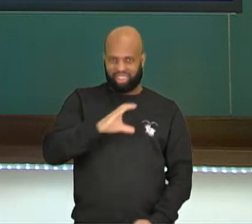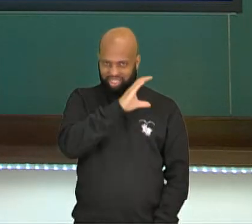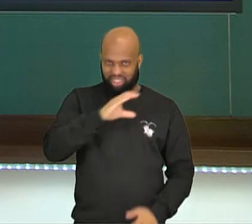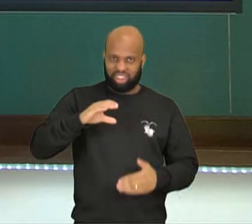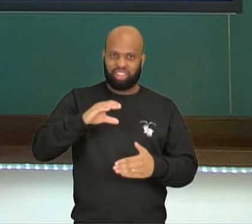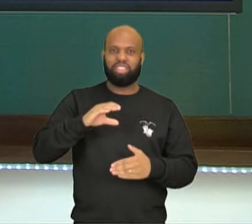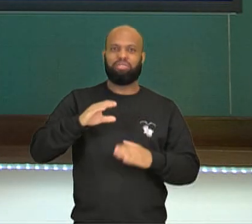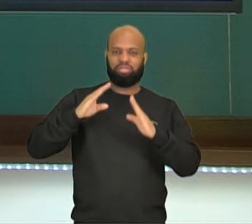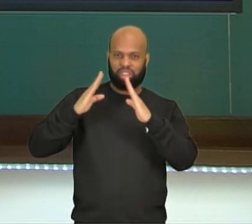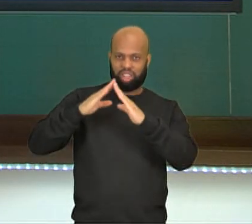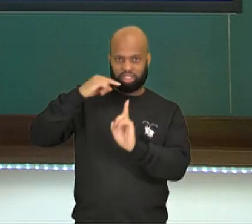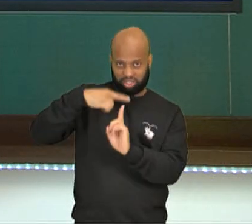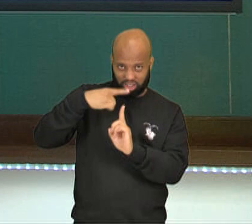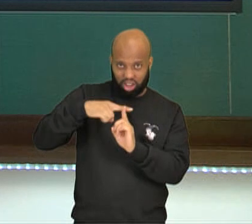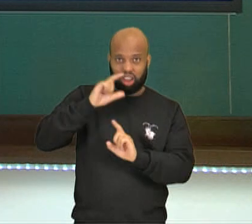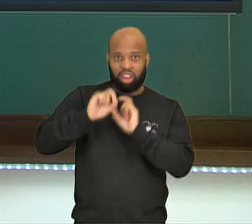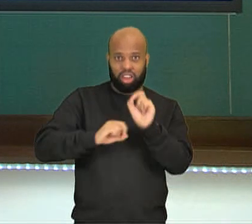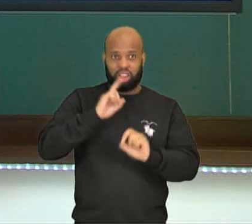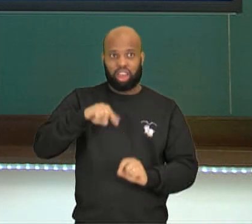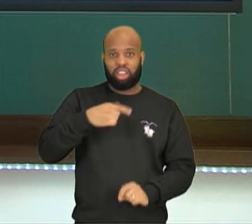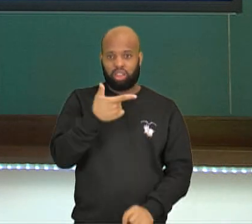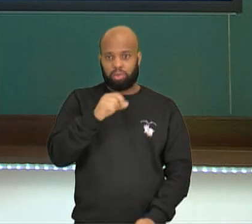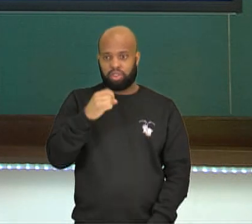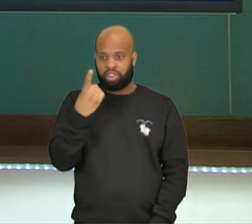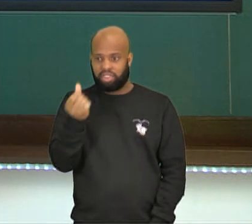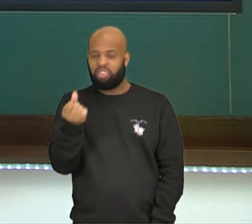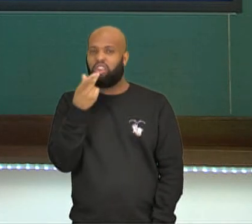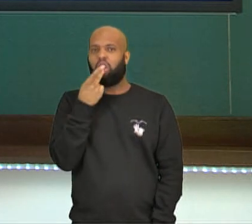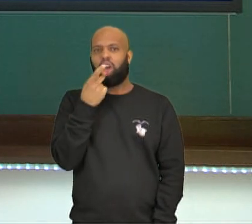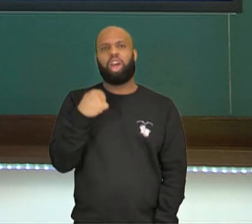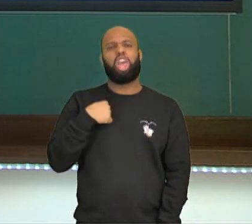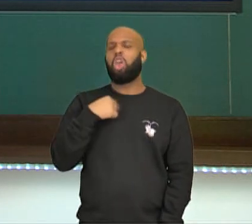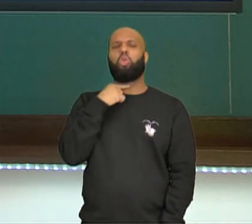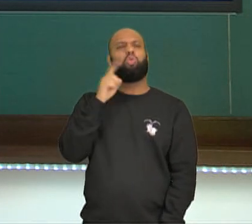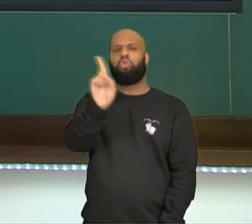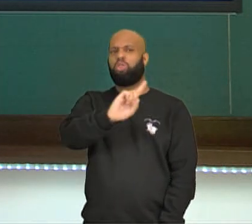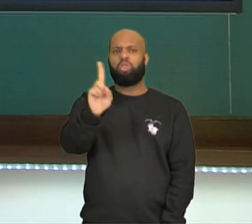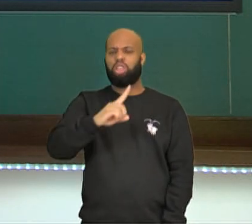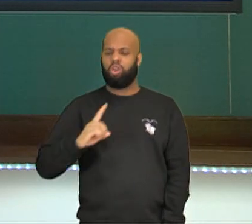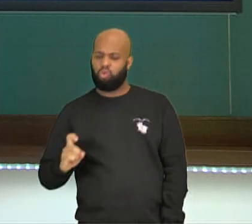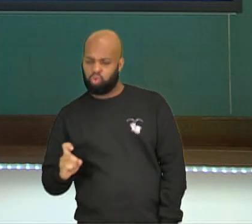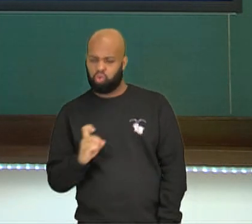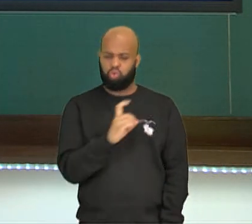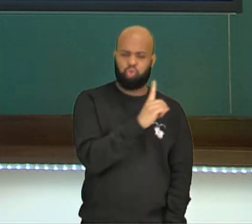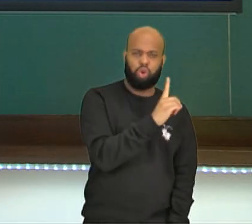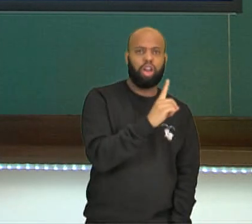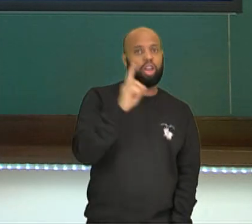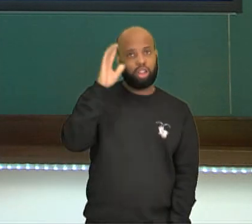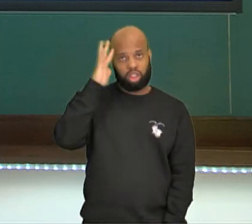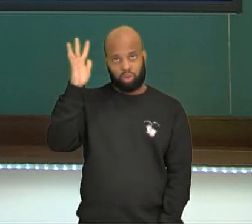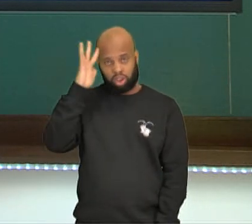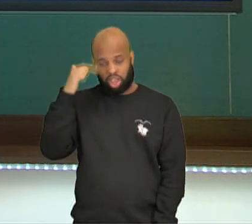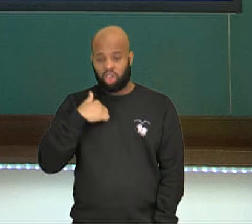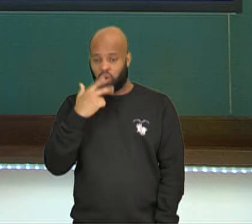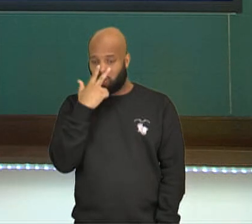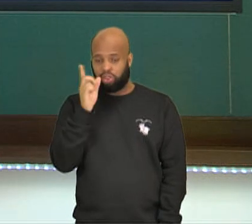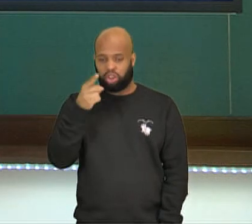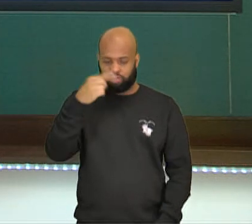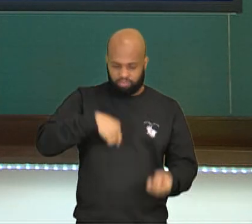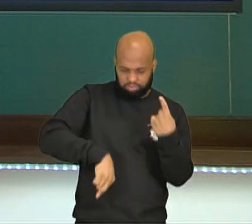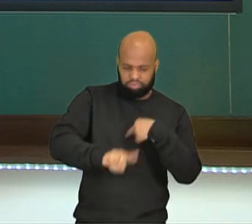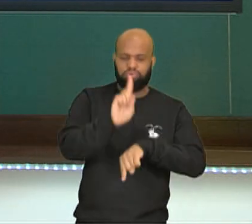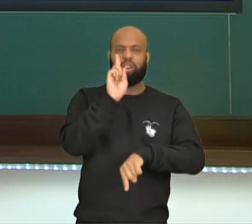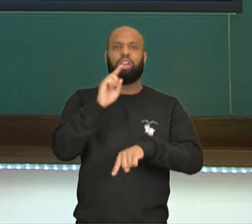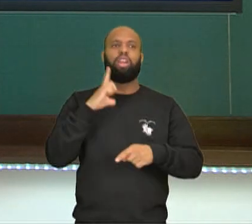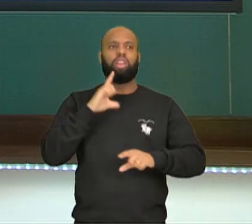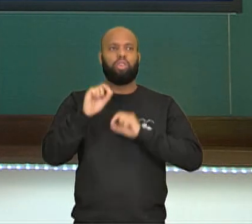seguinte: olha, eu não duvido mais da teoria evolucionista. Para mim, na minha opinião, foi um grande avanço da religiosidade quando o